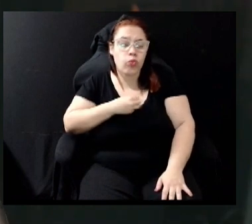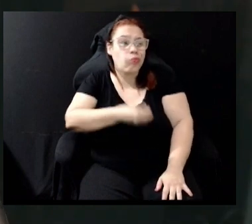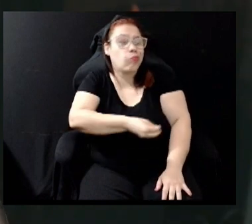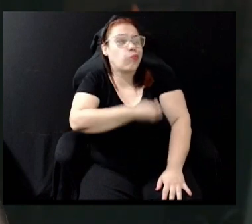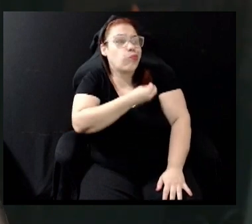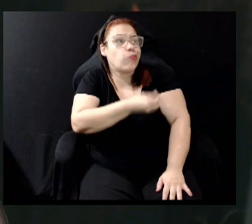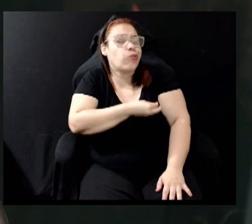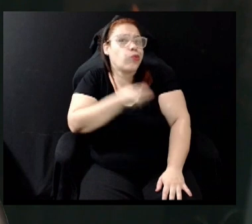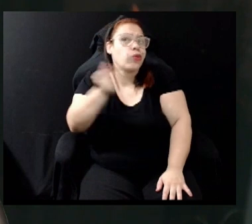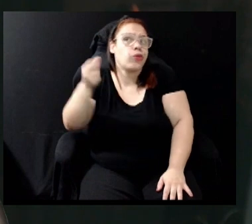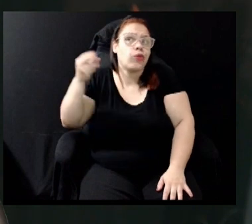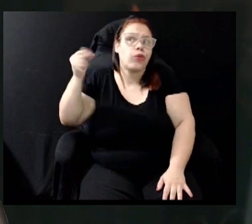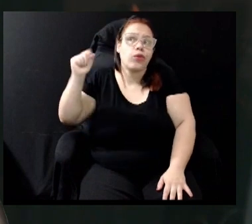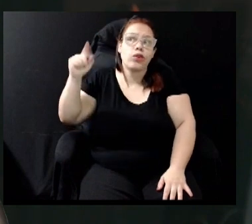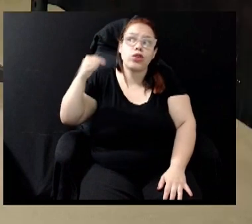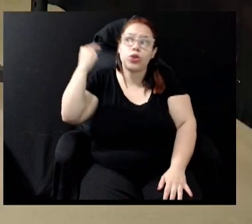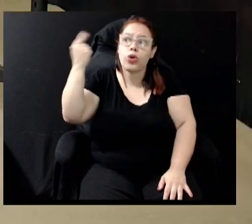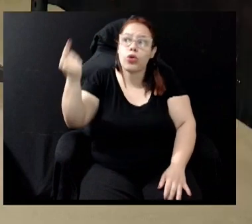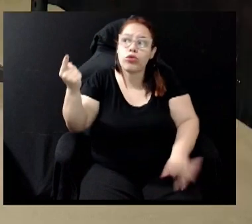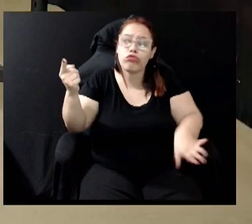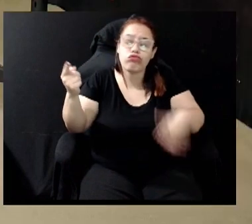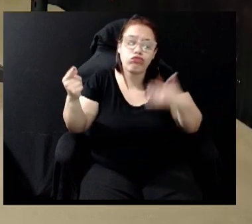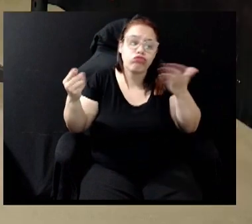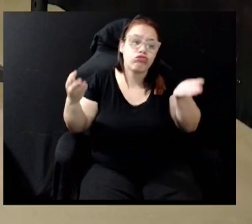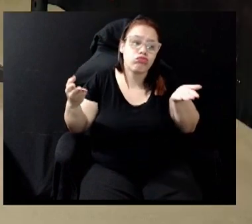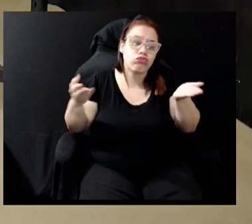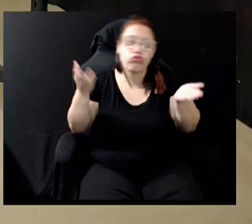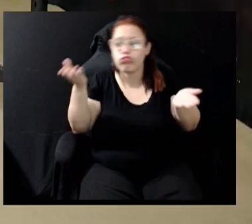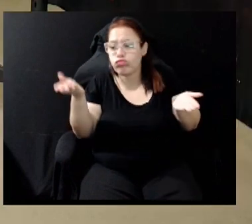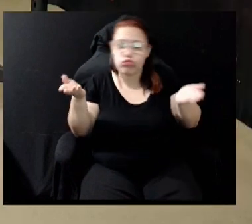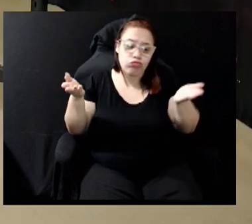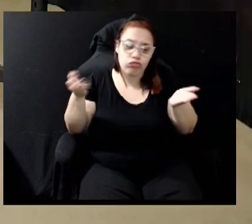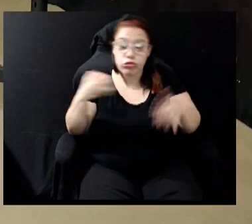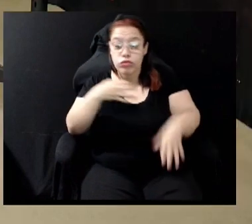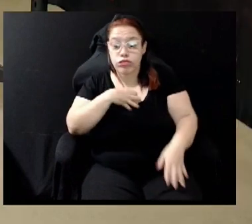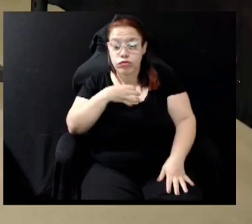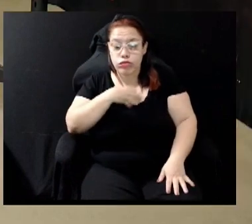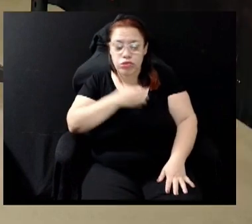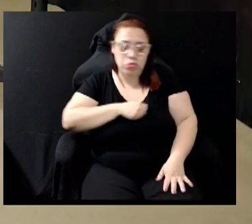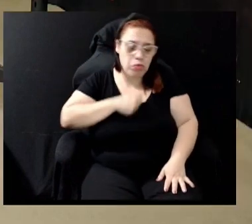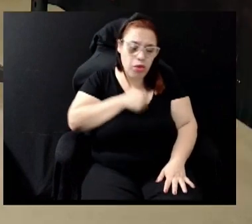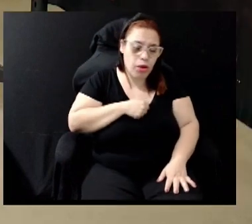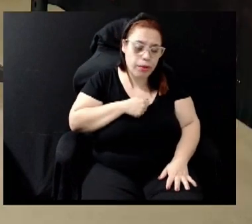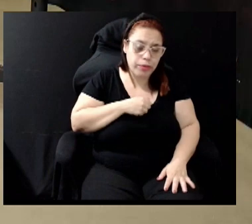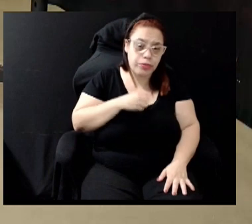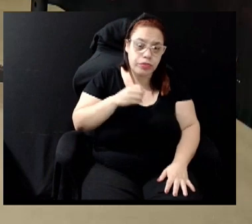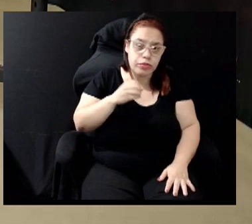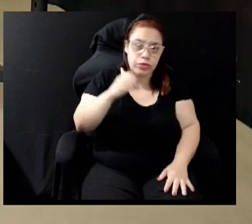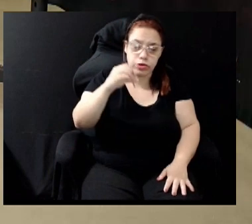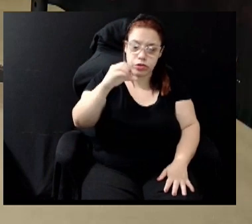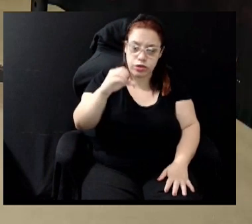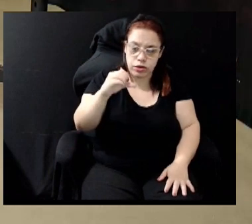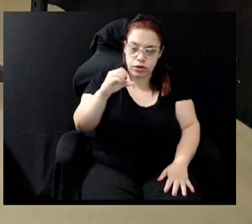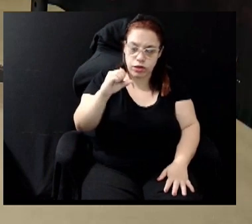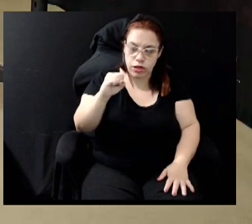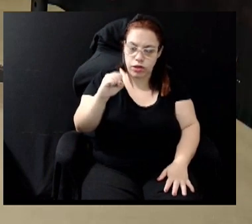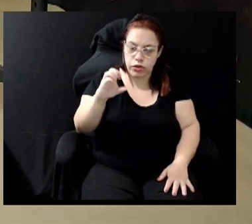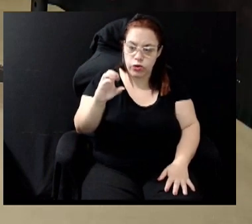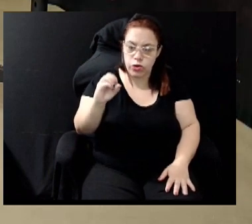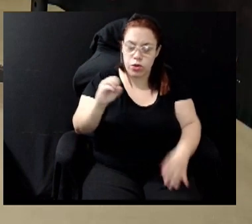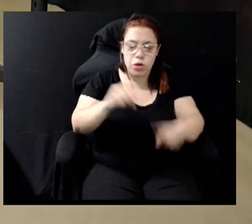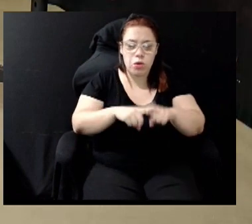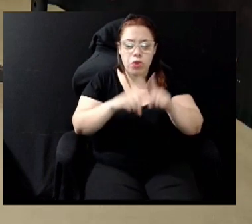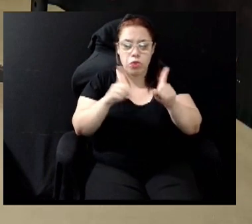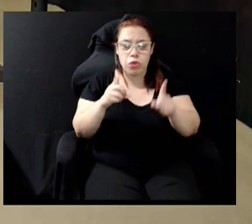de outras? Então, Raquel, por que a gente sente mais saudade, tipo assim, dos anos 80, mas não sinto dos anos